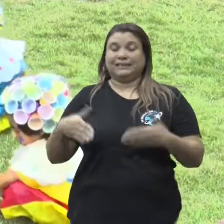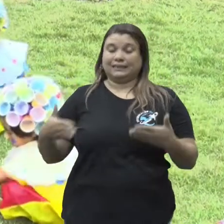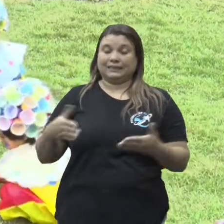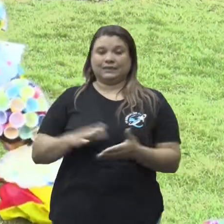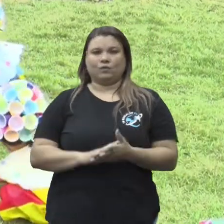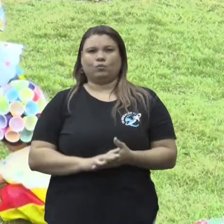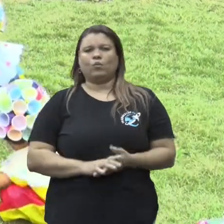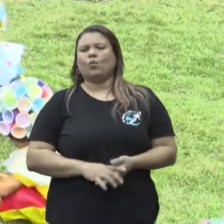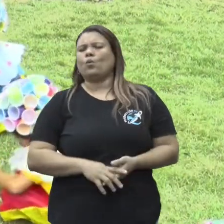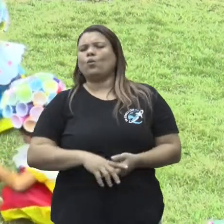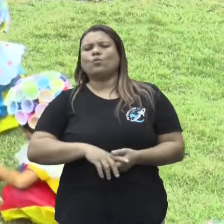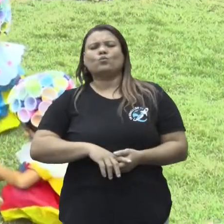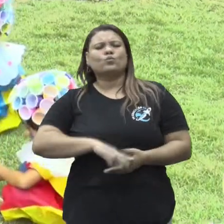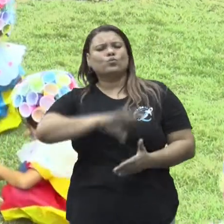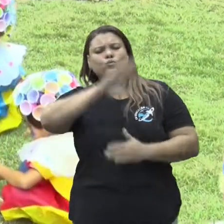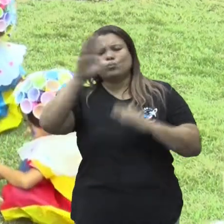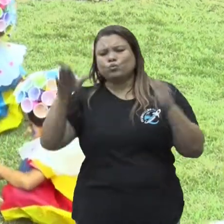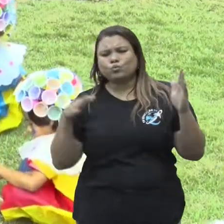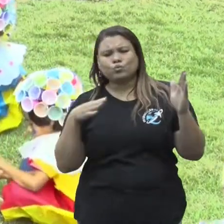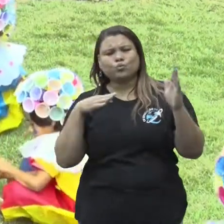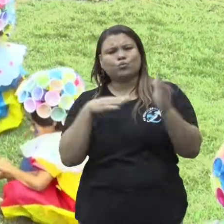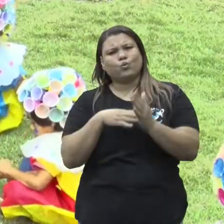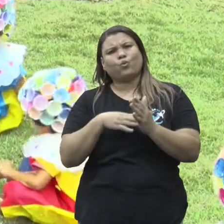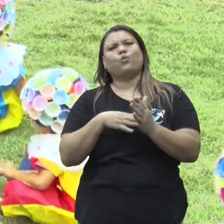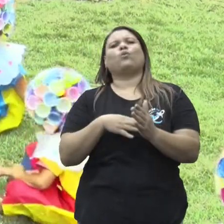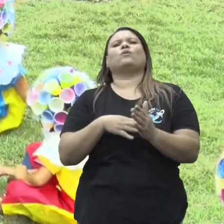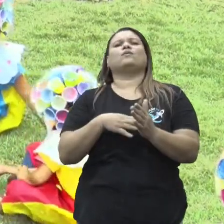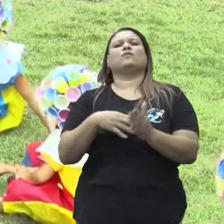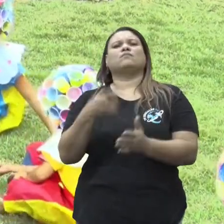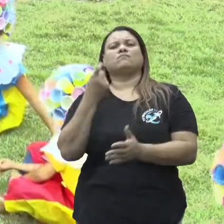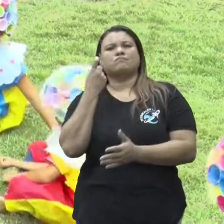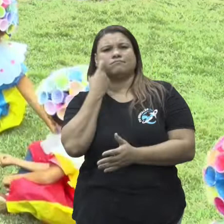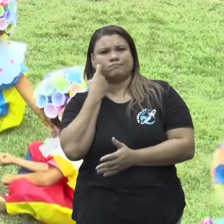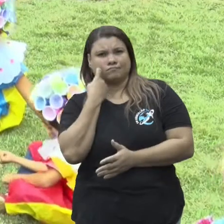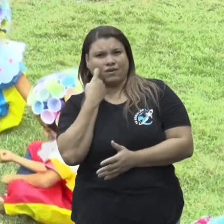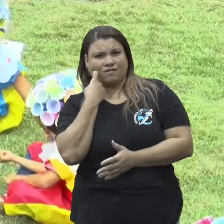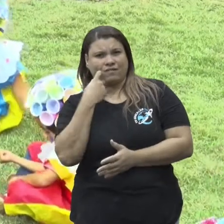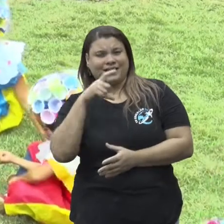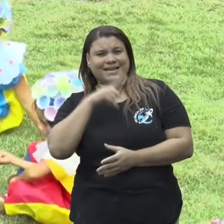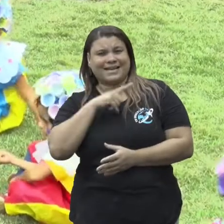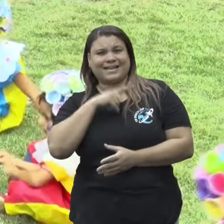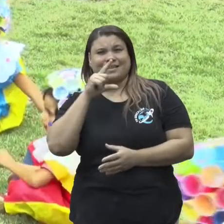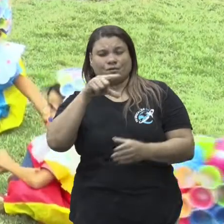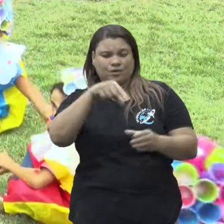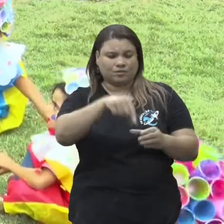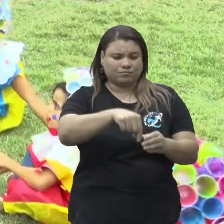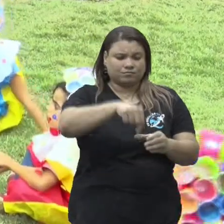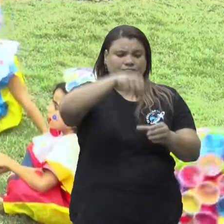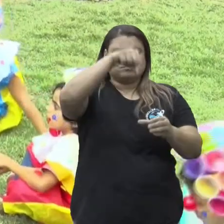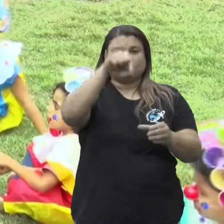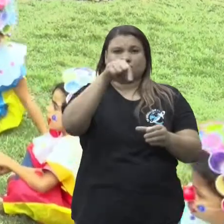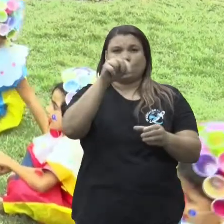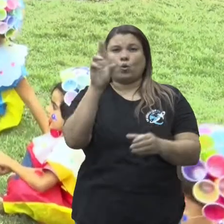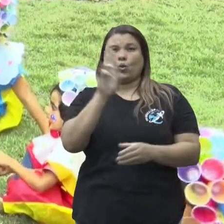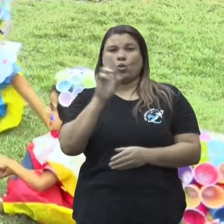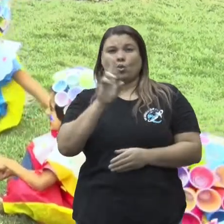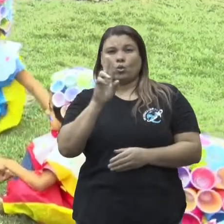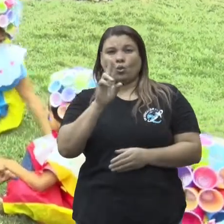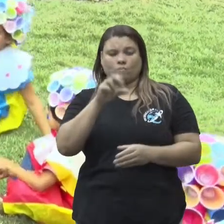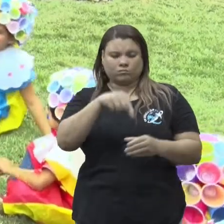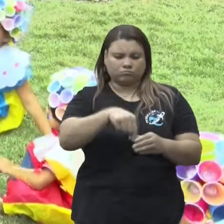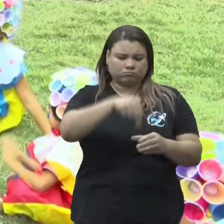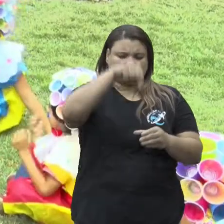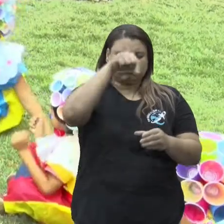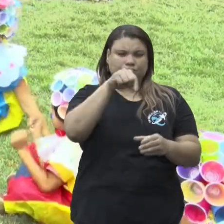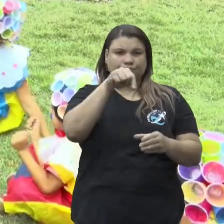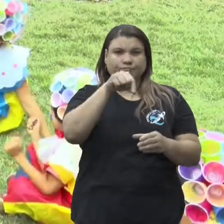Toda sexta-feira a gente faz um sorteio e a criança vai levar a maletinha para casa. Junto com a